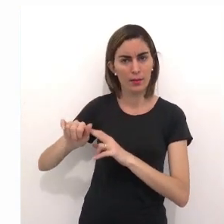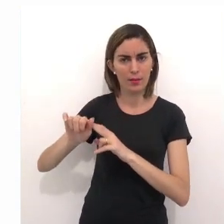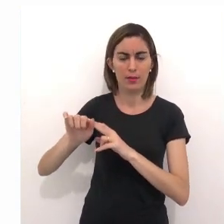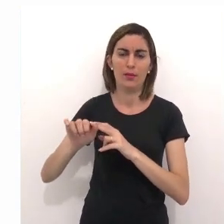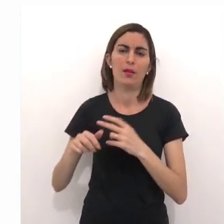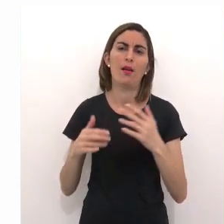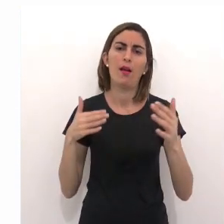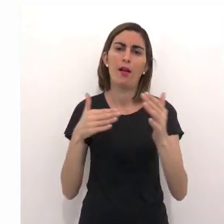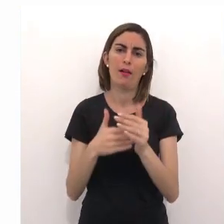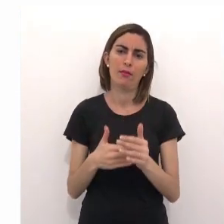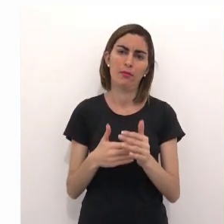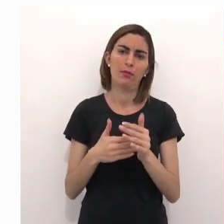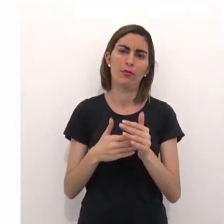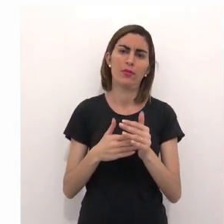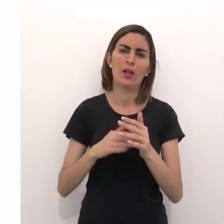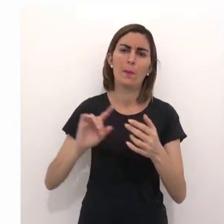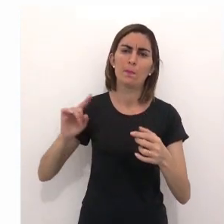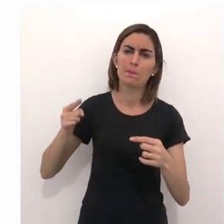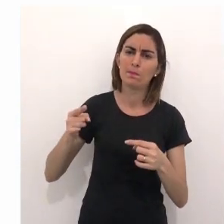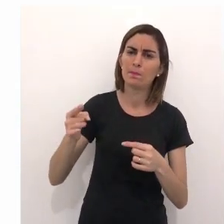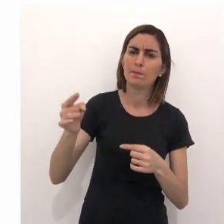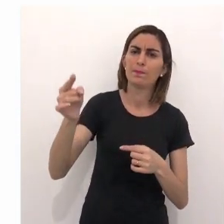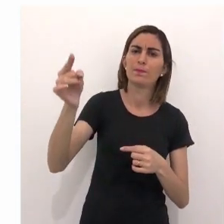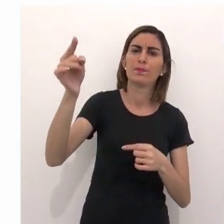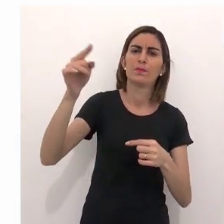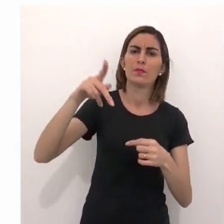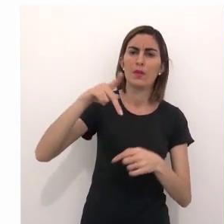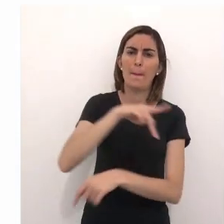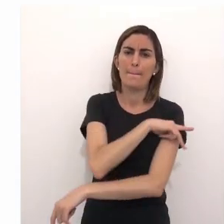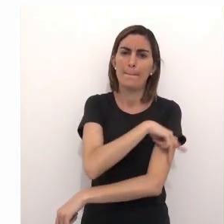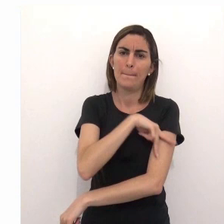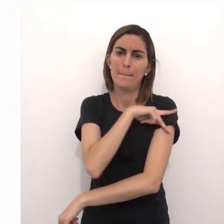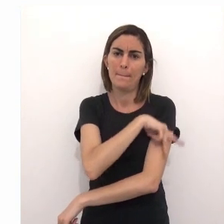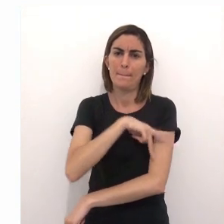até os confins piauienses,